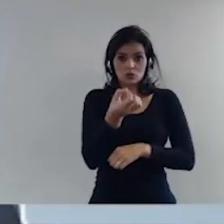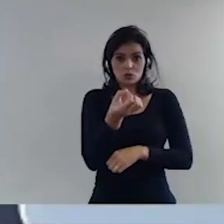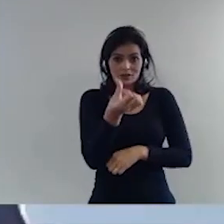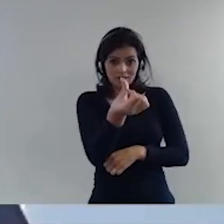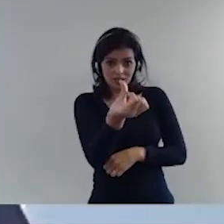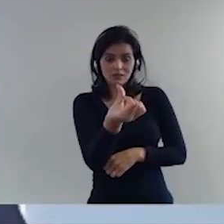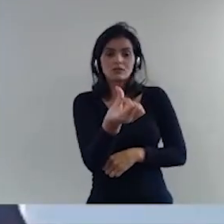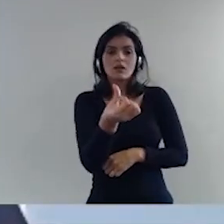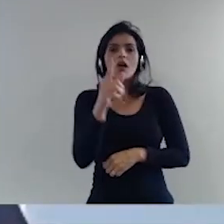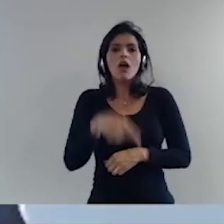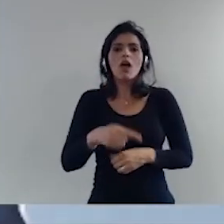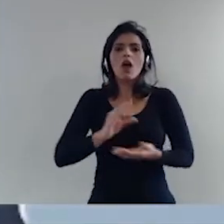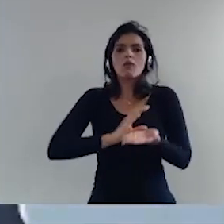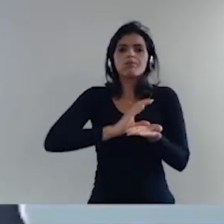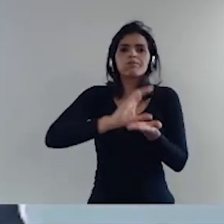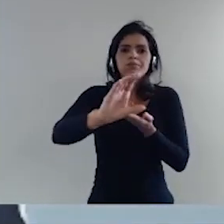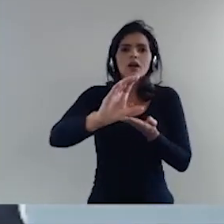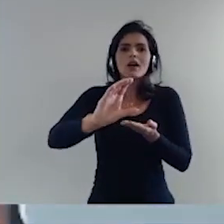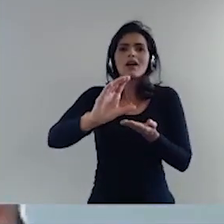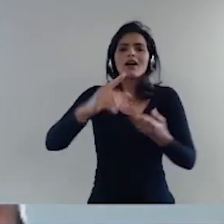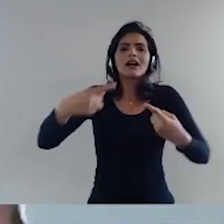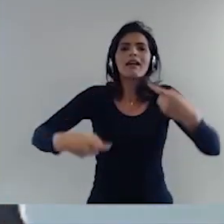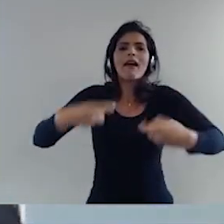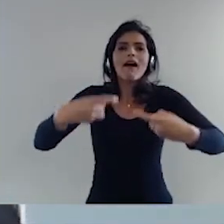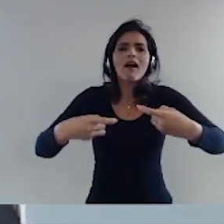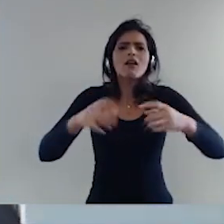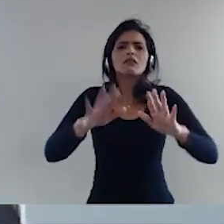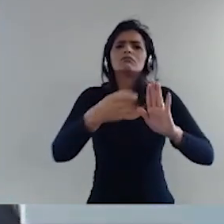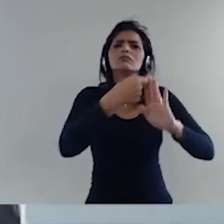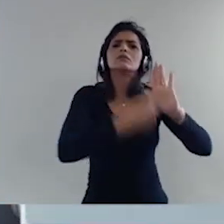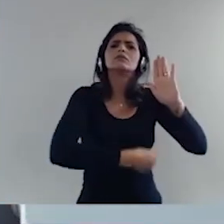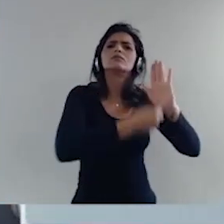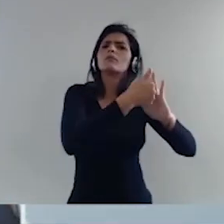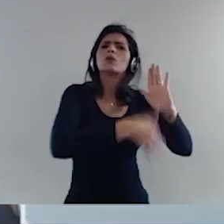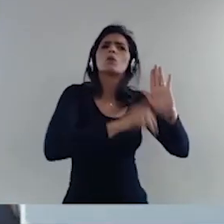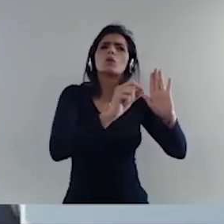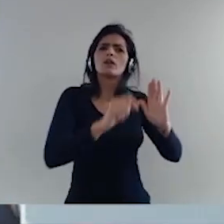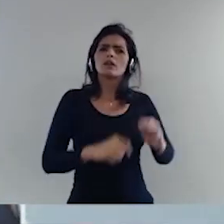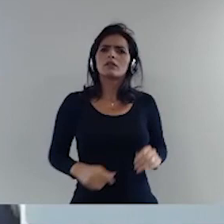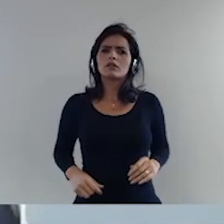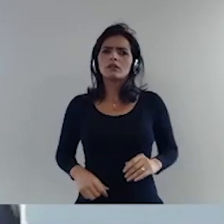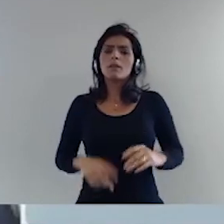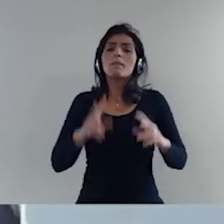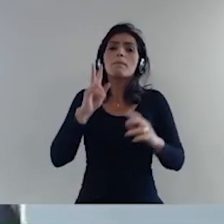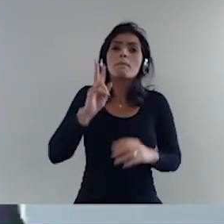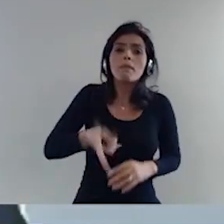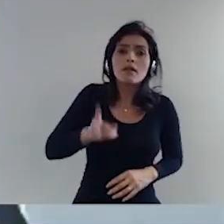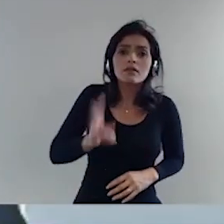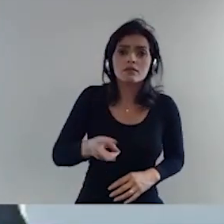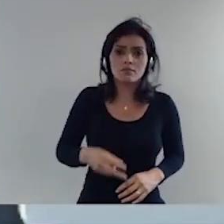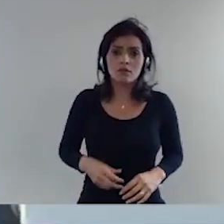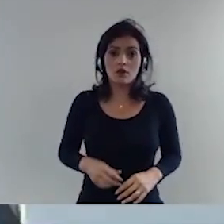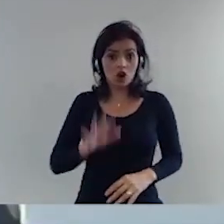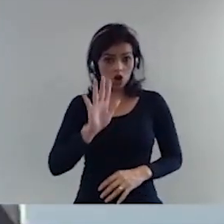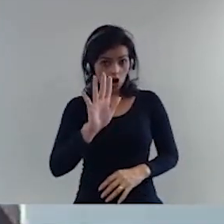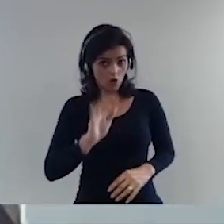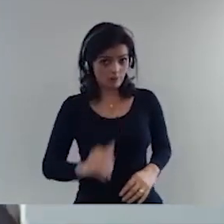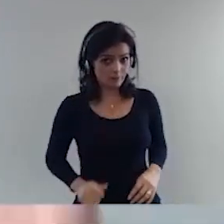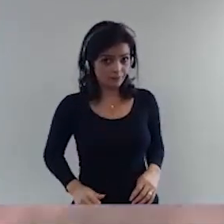106, que diz mais ou menos o seguinte, tudo voltado para a mesma questão.